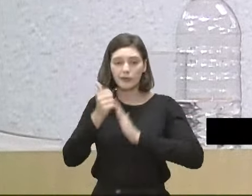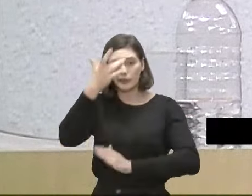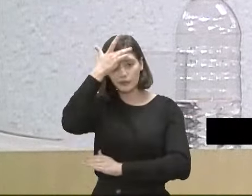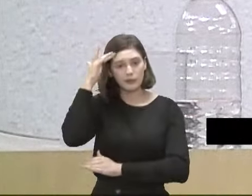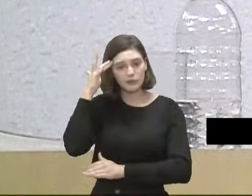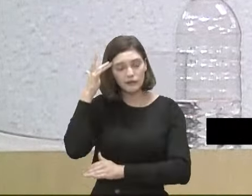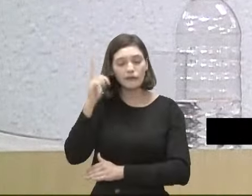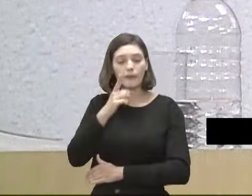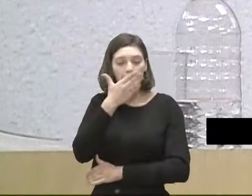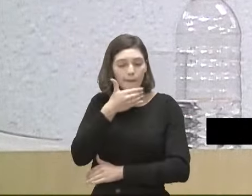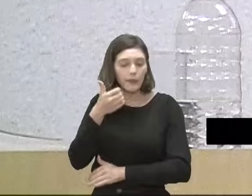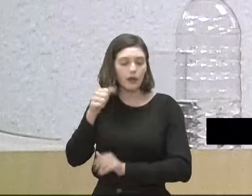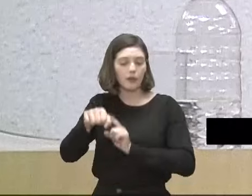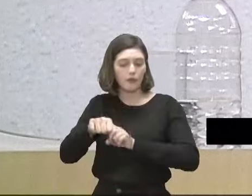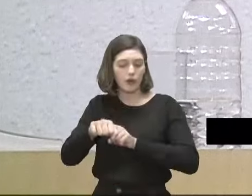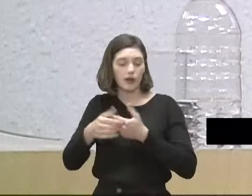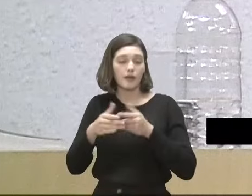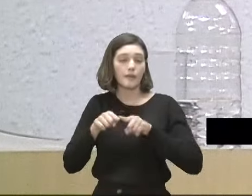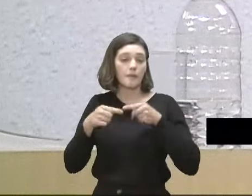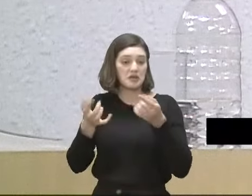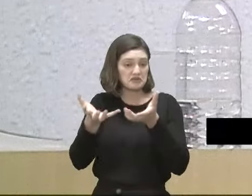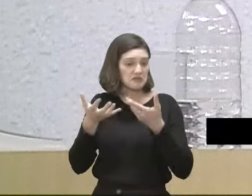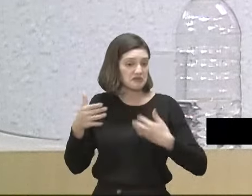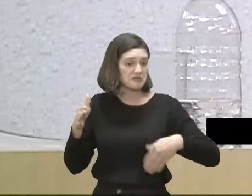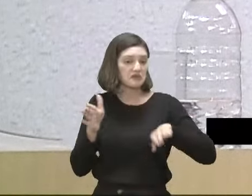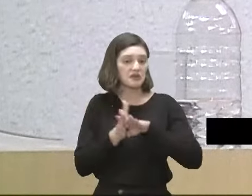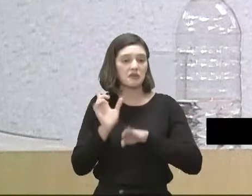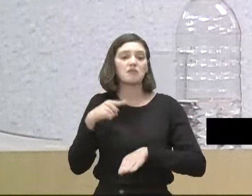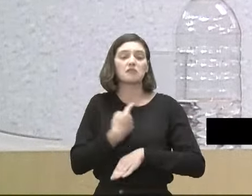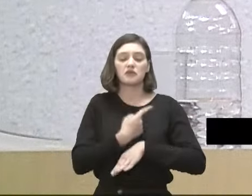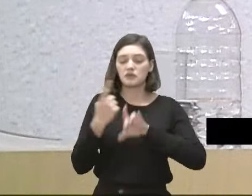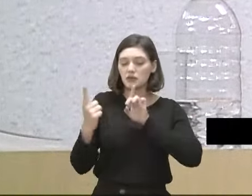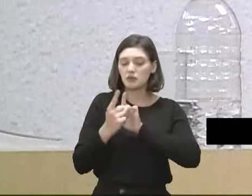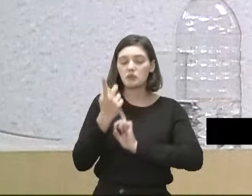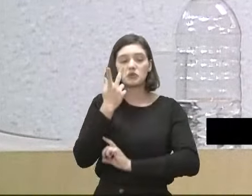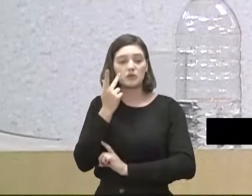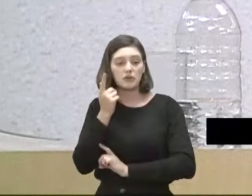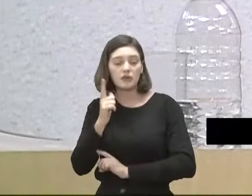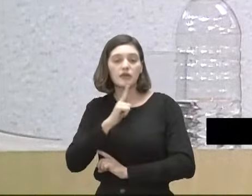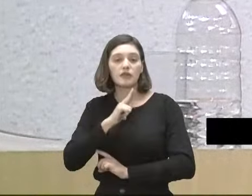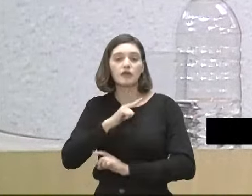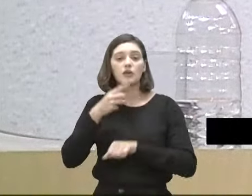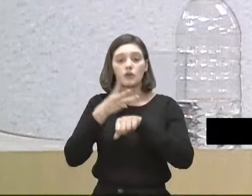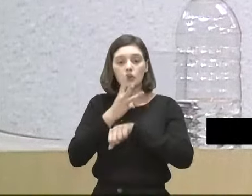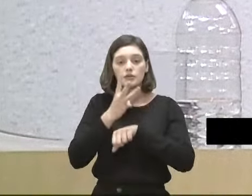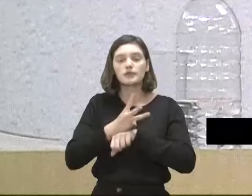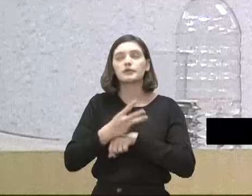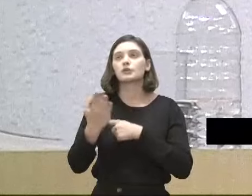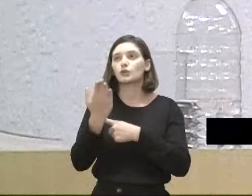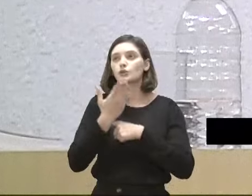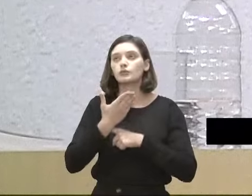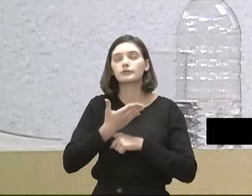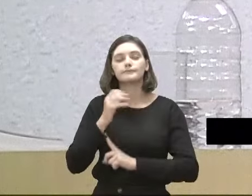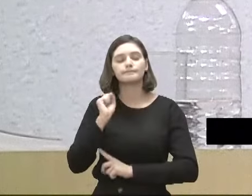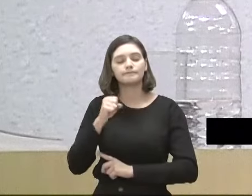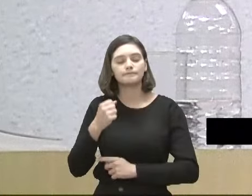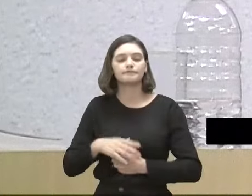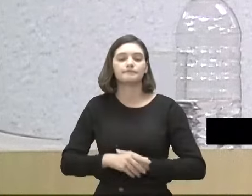mais confortável para ela. Mas, se quiser chegar lá, a gente atende. Aí tem a questão do WhatsApp, que ajudou muito, depois que foi implementado,